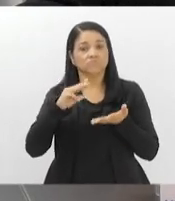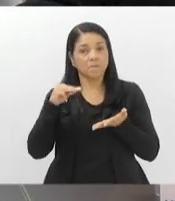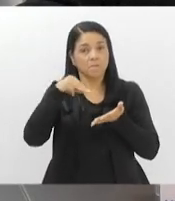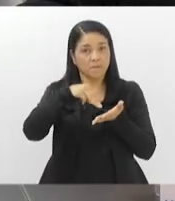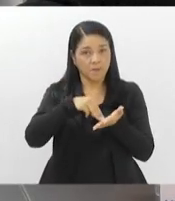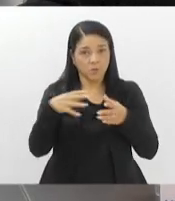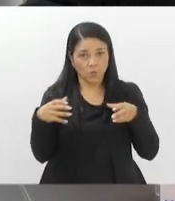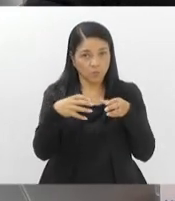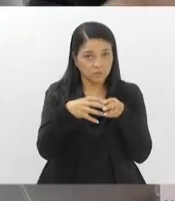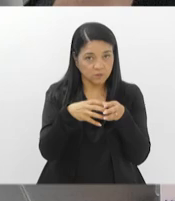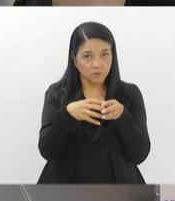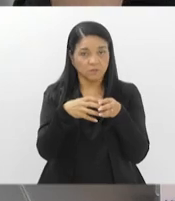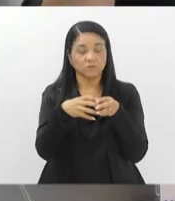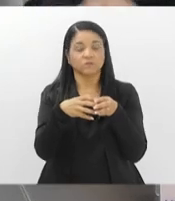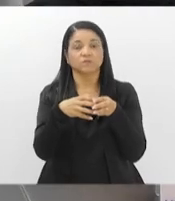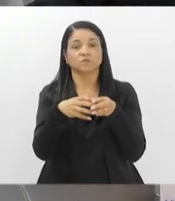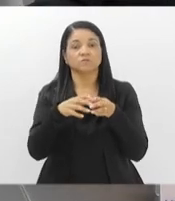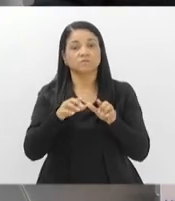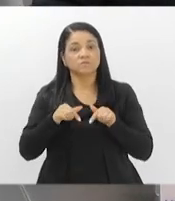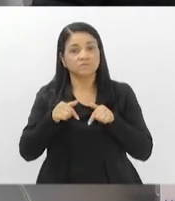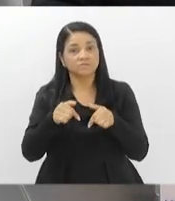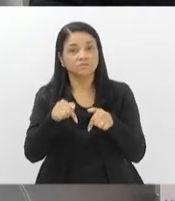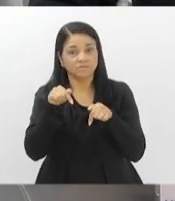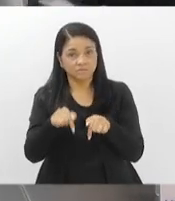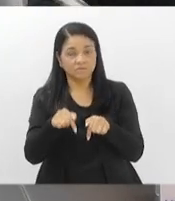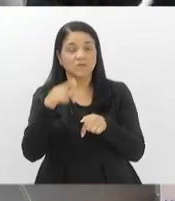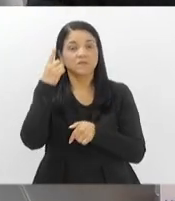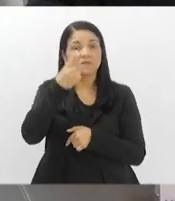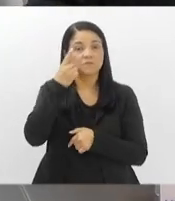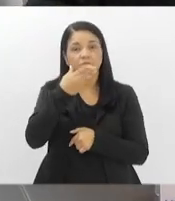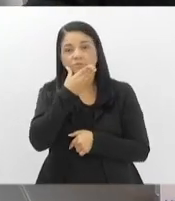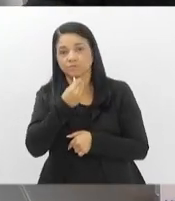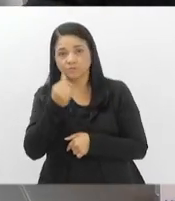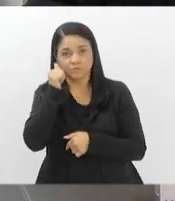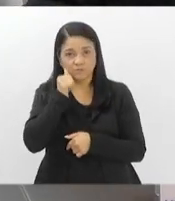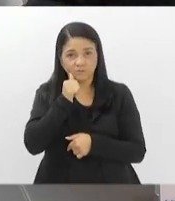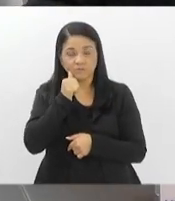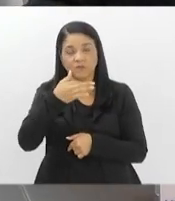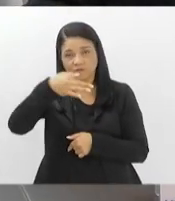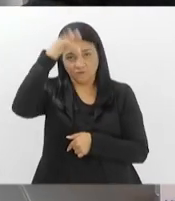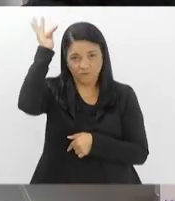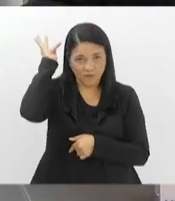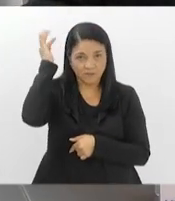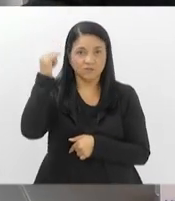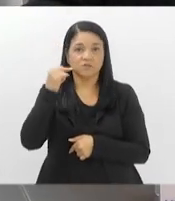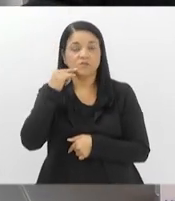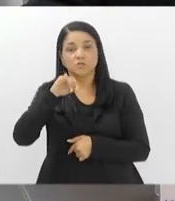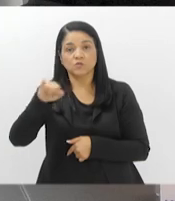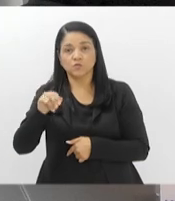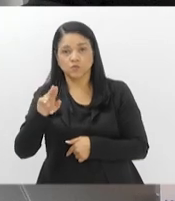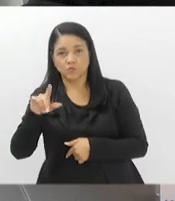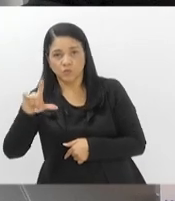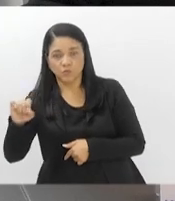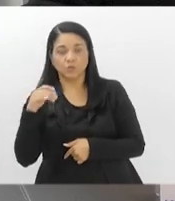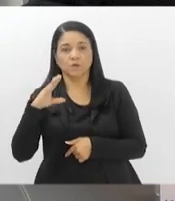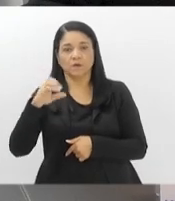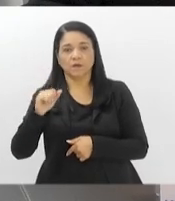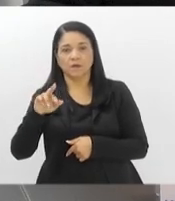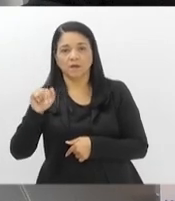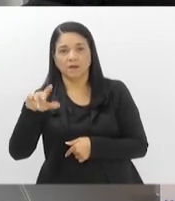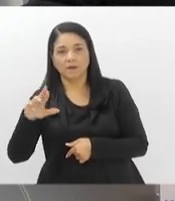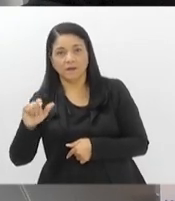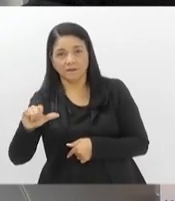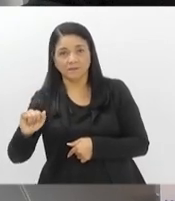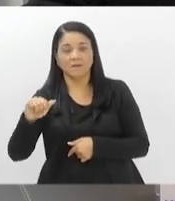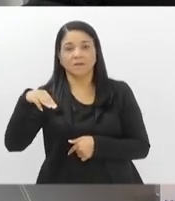de comissão sendo eles efetivos os senhores deputados e Senhoras deputadas Fred Pacheco Júlio Rocha Carla Machado munir